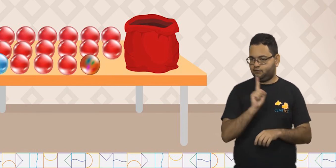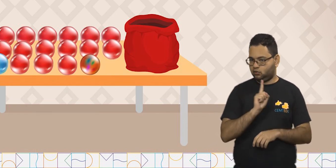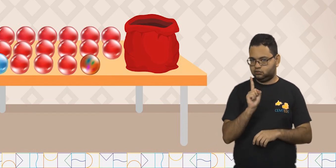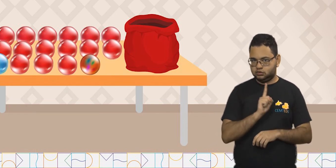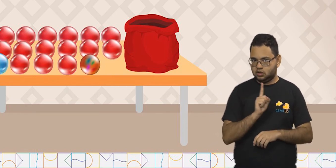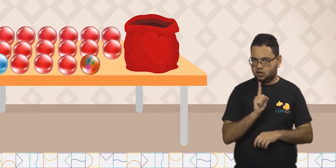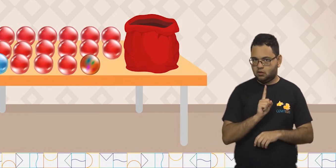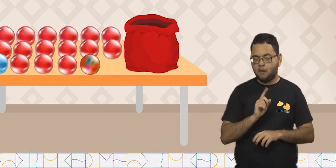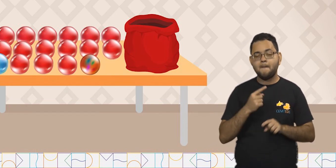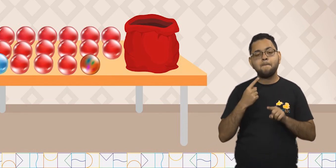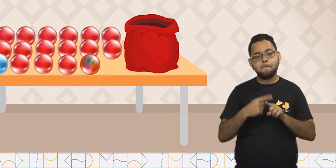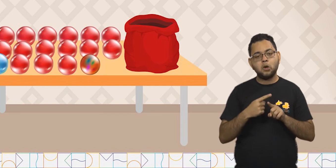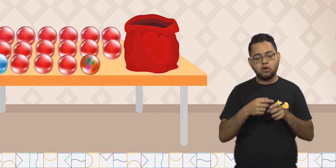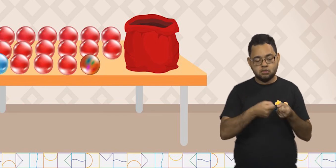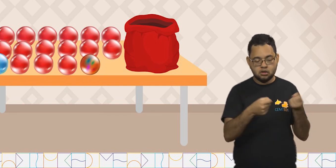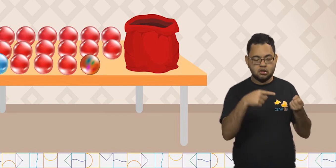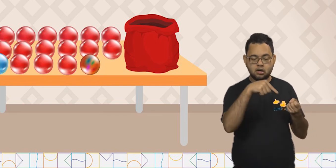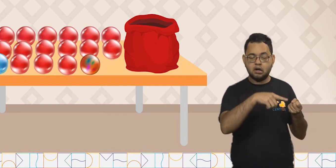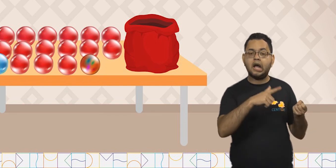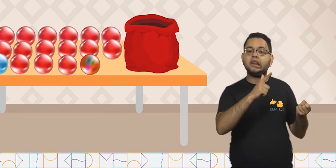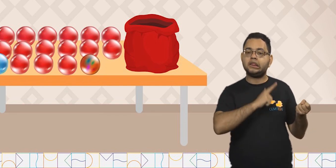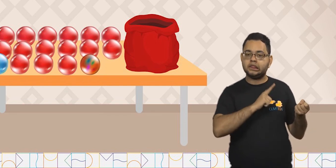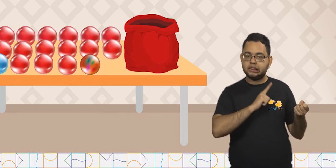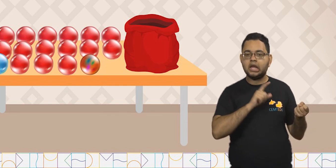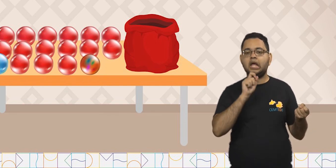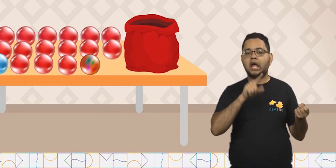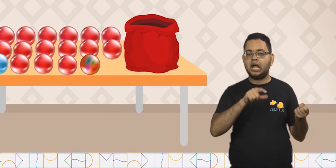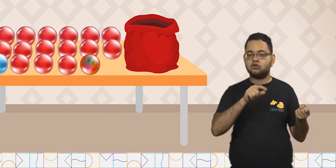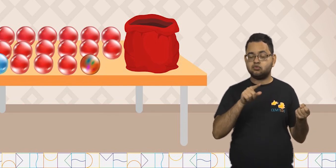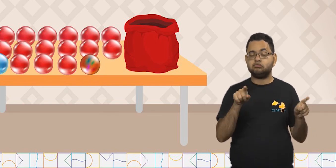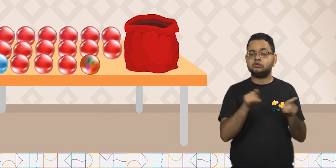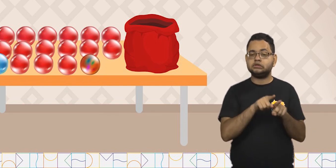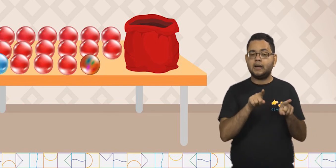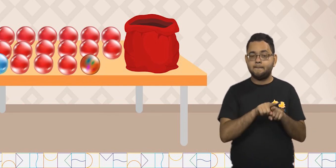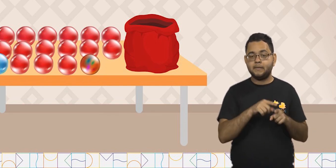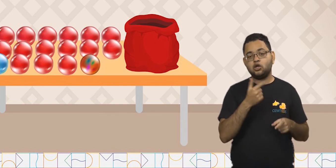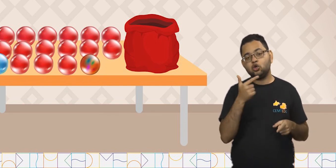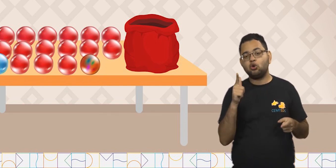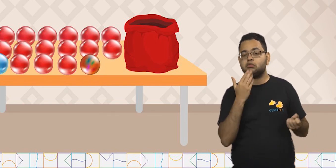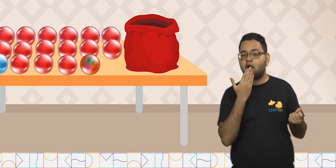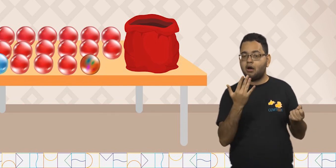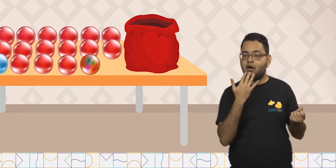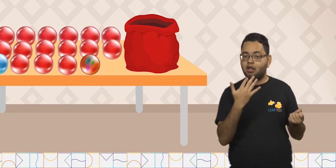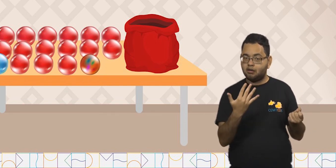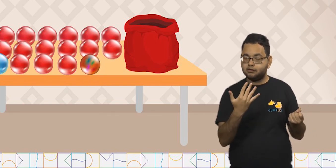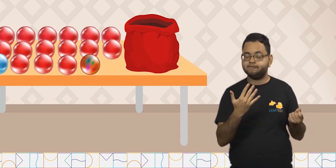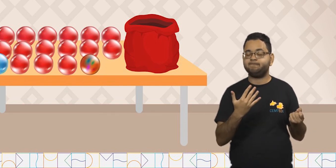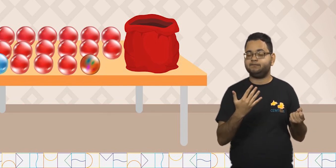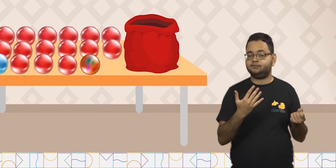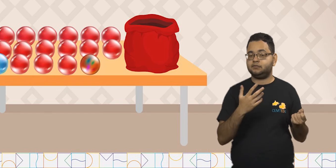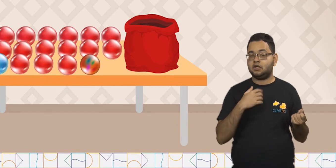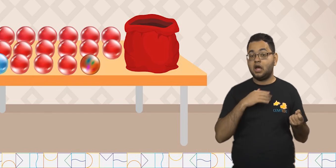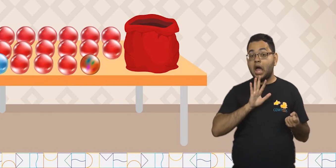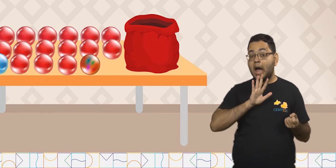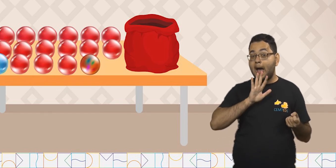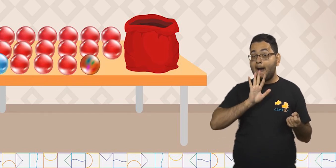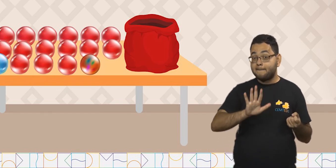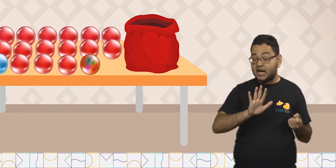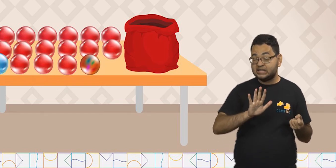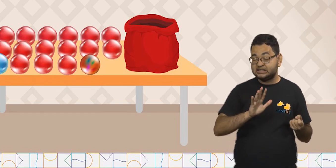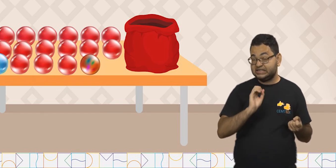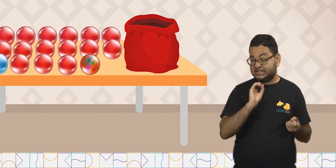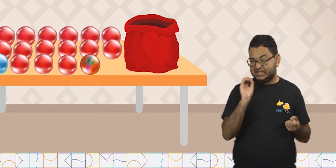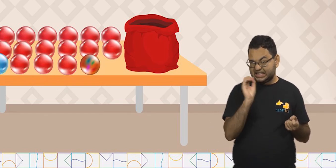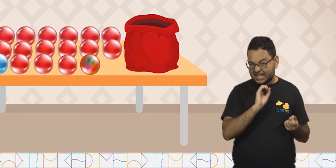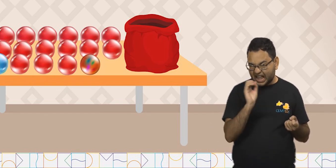seria Impossível pois na sacola tem uma bolinha azul e outra colorida caso não houvesse